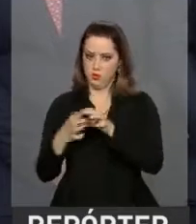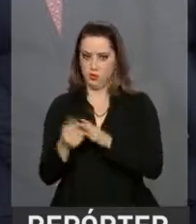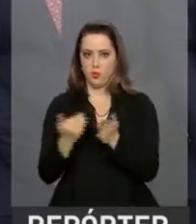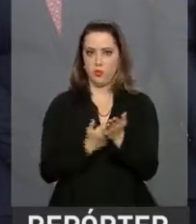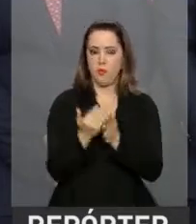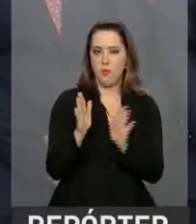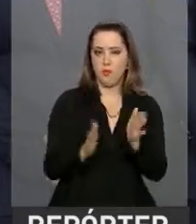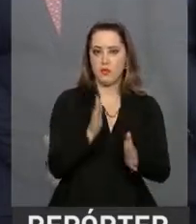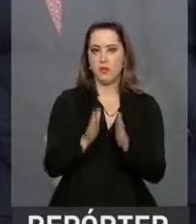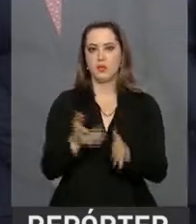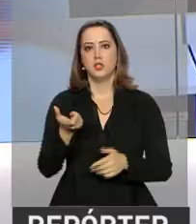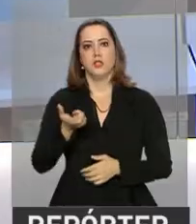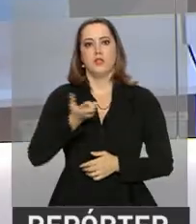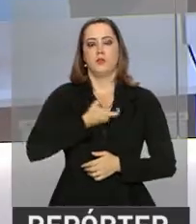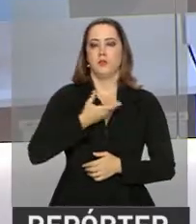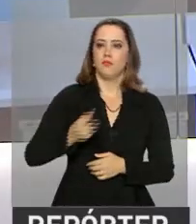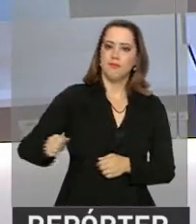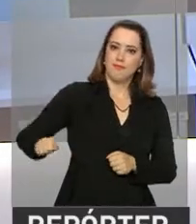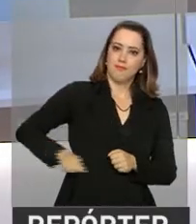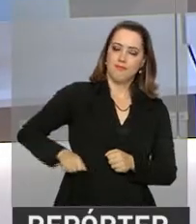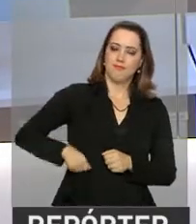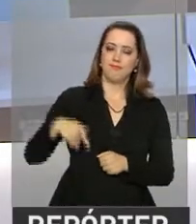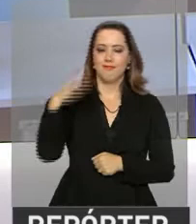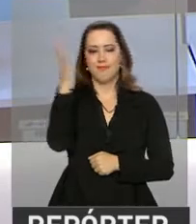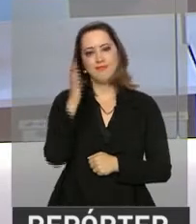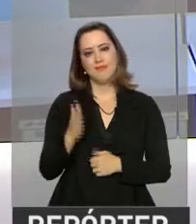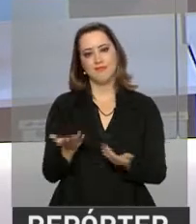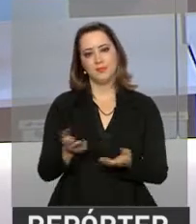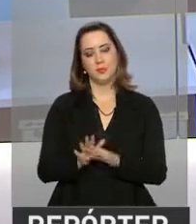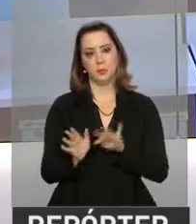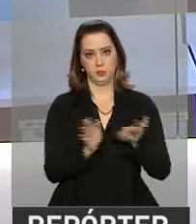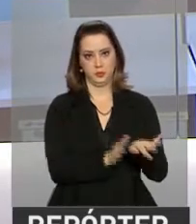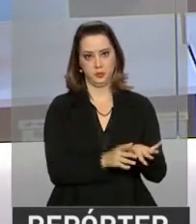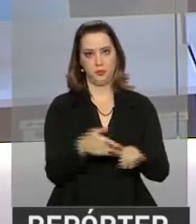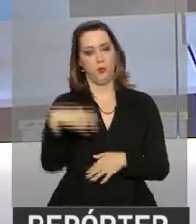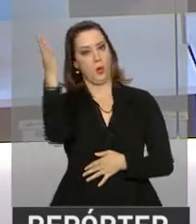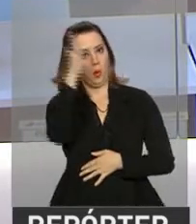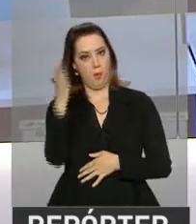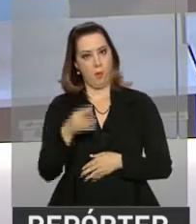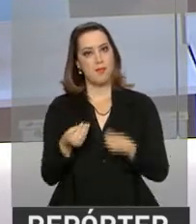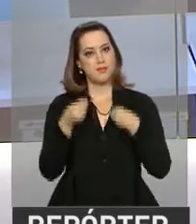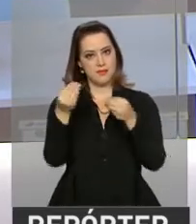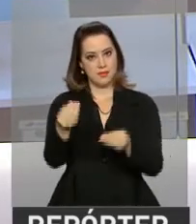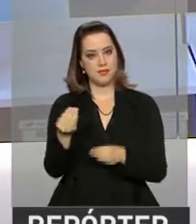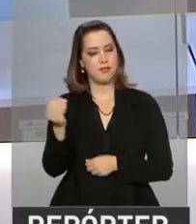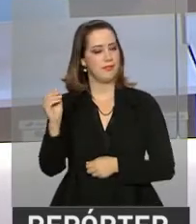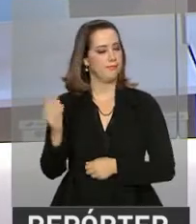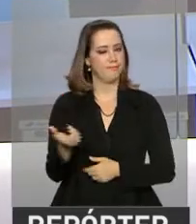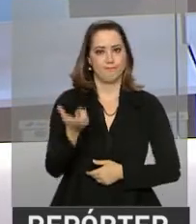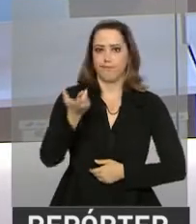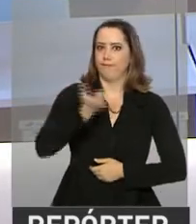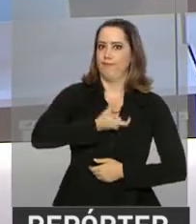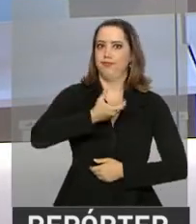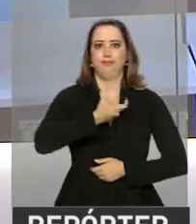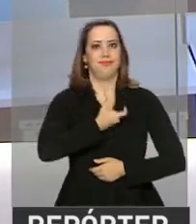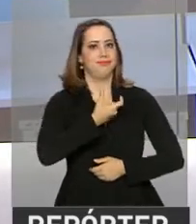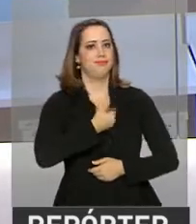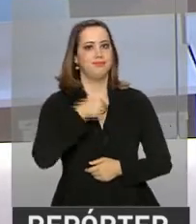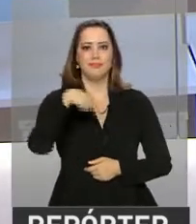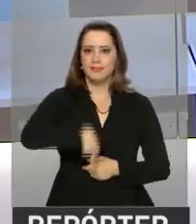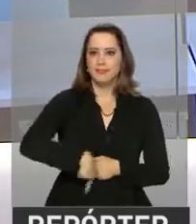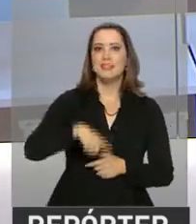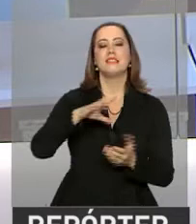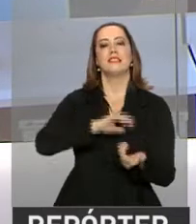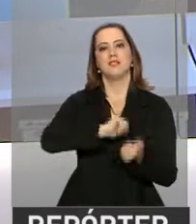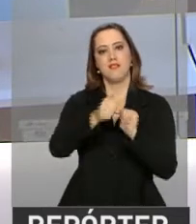do nosso país hu e o brasil quer garantir a melhor participação de todos os tempos nessas olimpíadas do